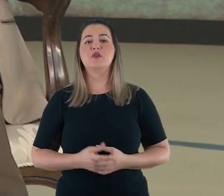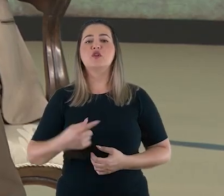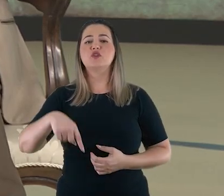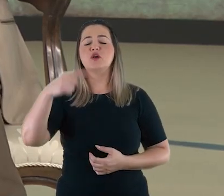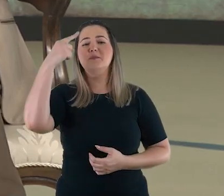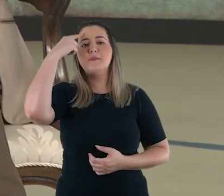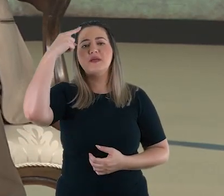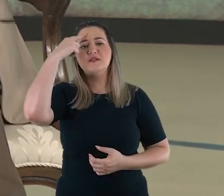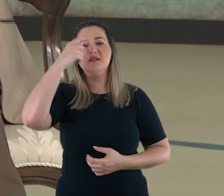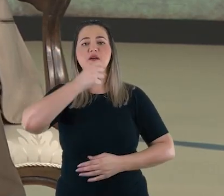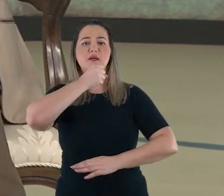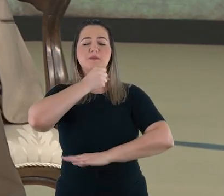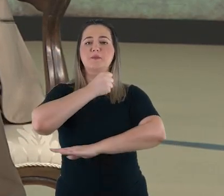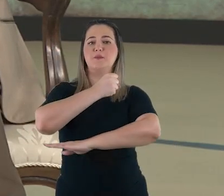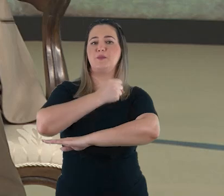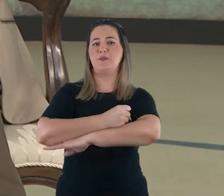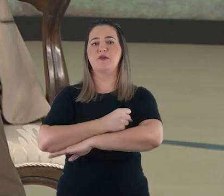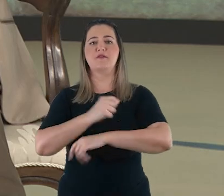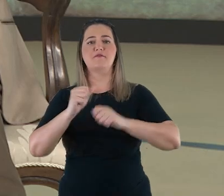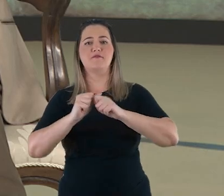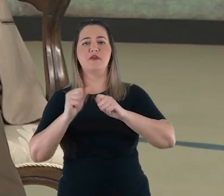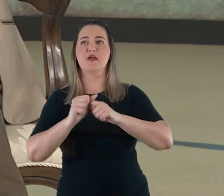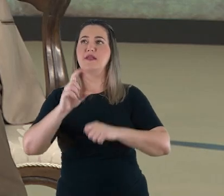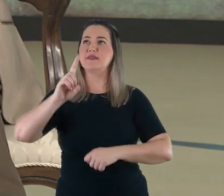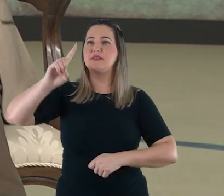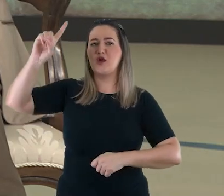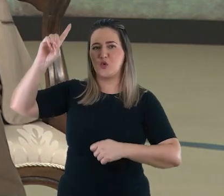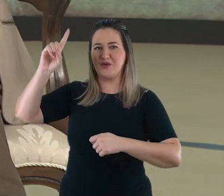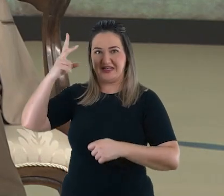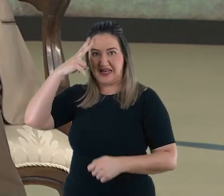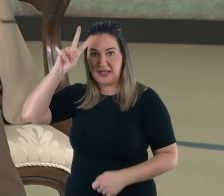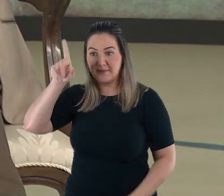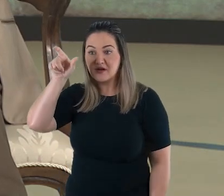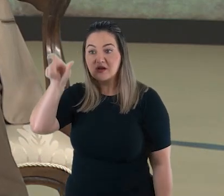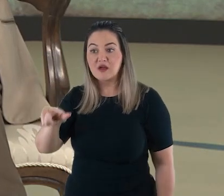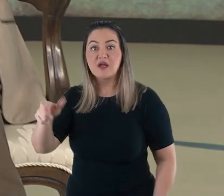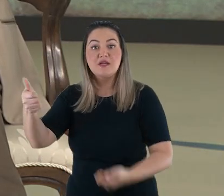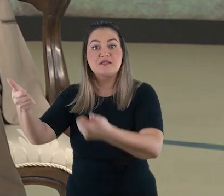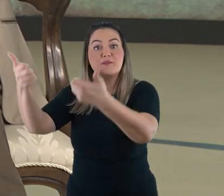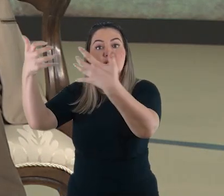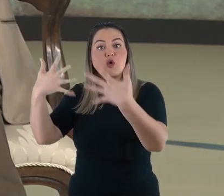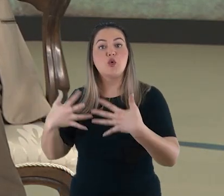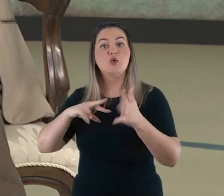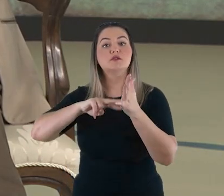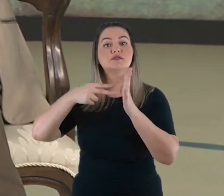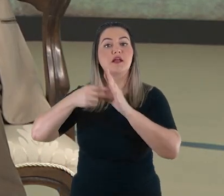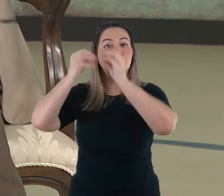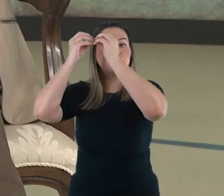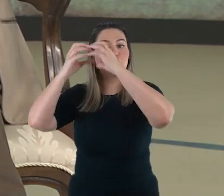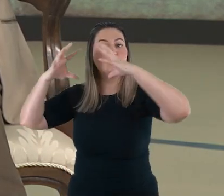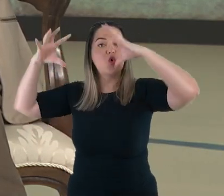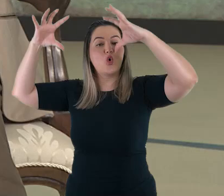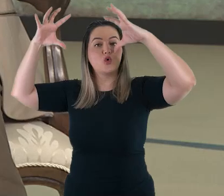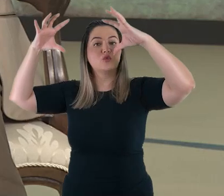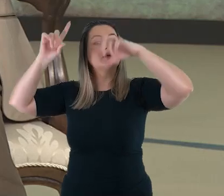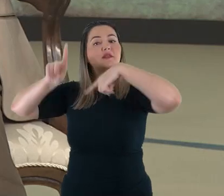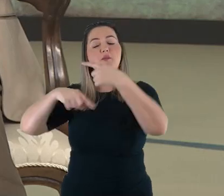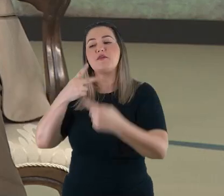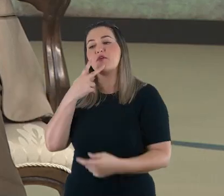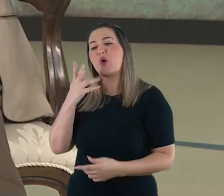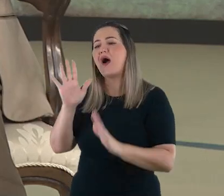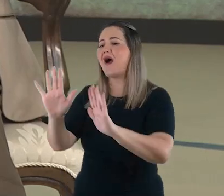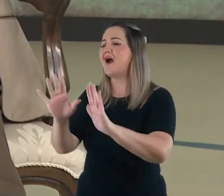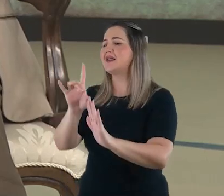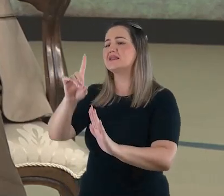que Nabucodonosor fez ao Deus de Daniel após a revelação do sonho da estátua, o seu sentimento foi